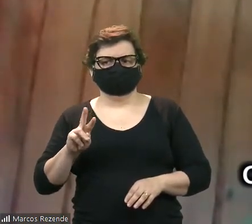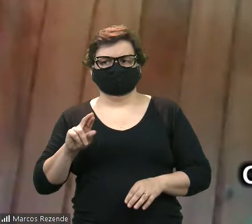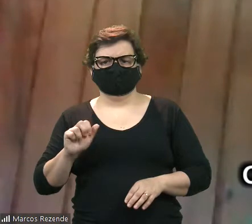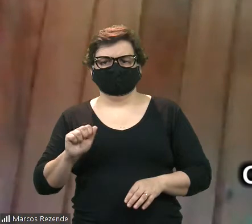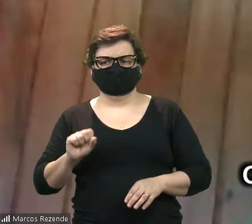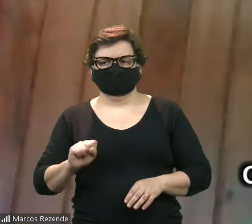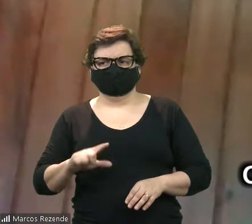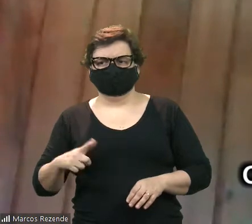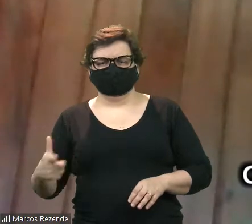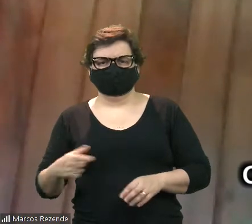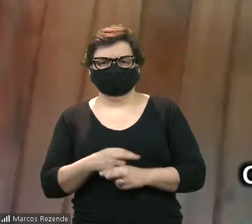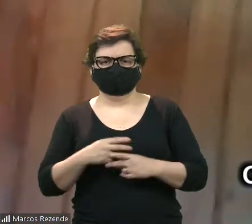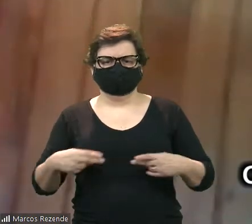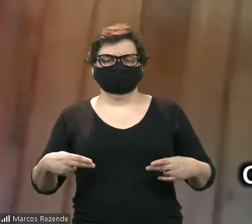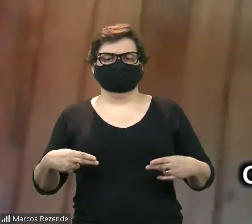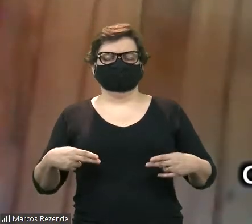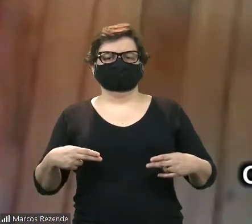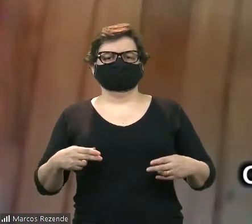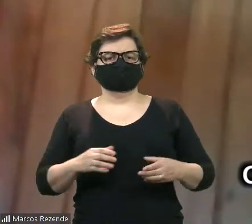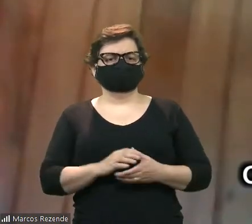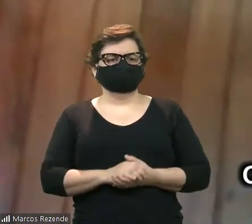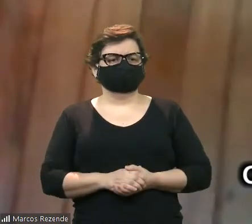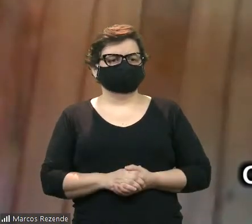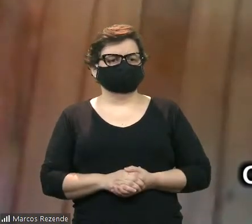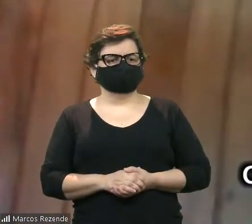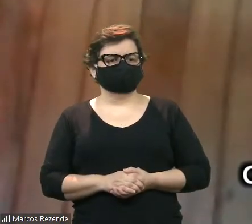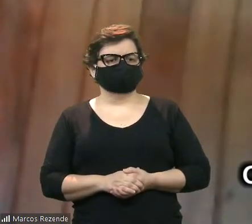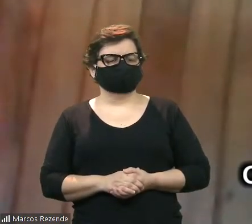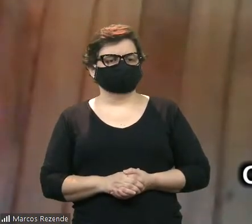da outras providências.